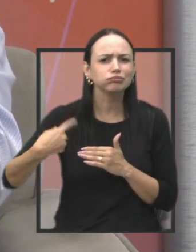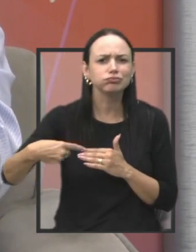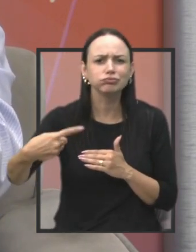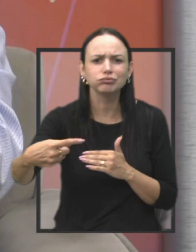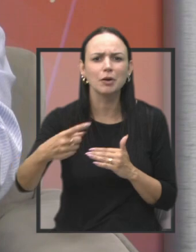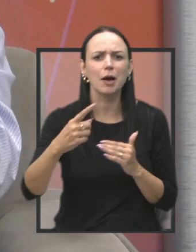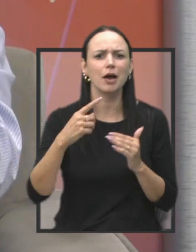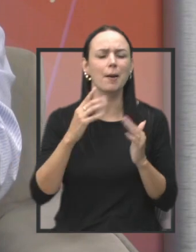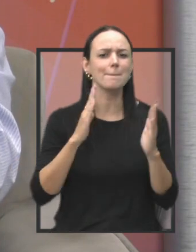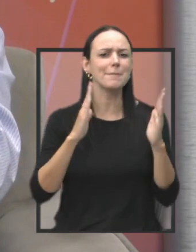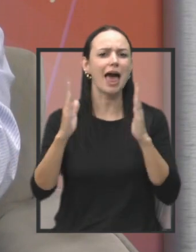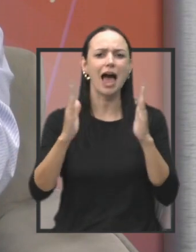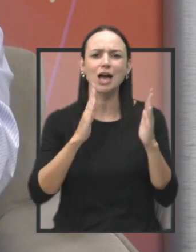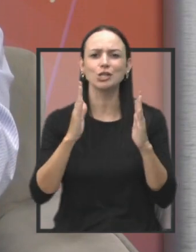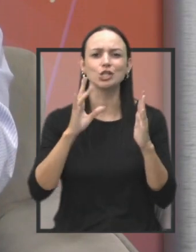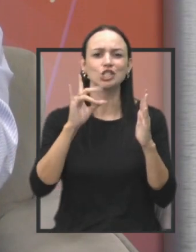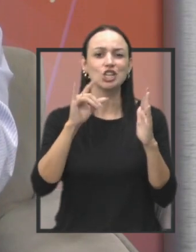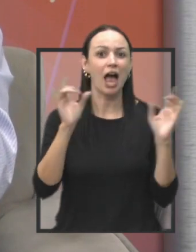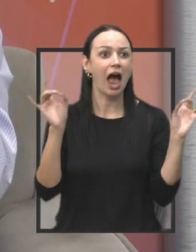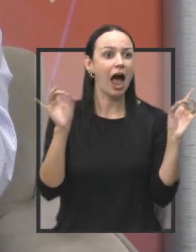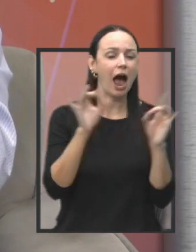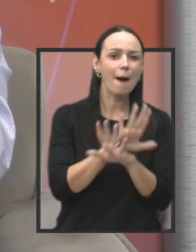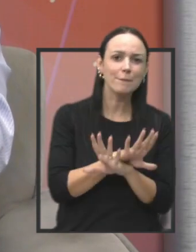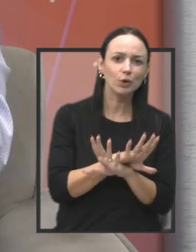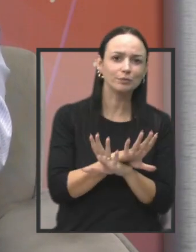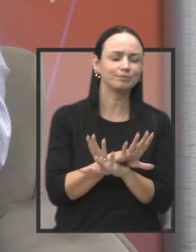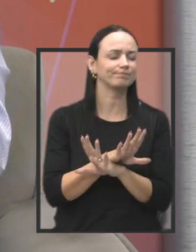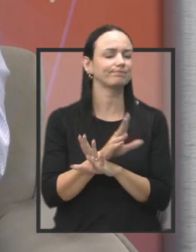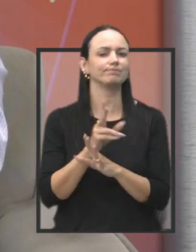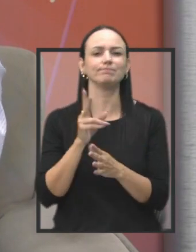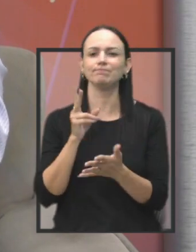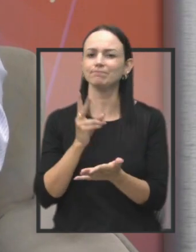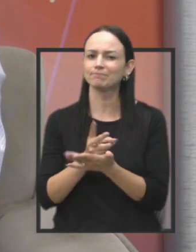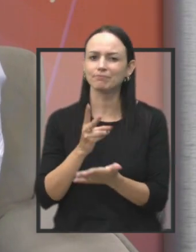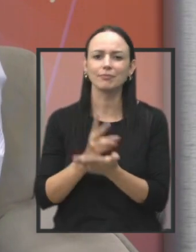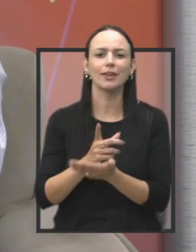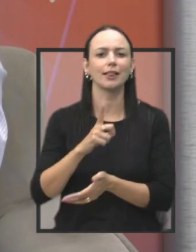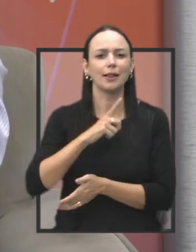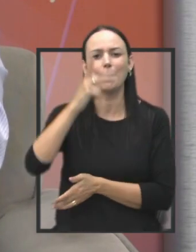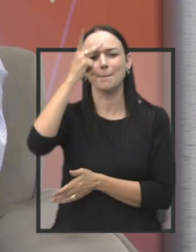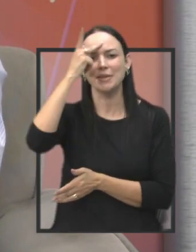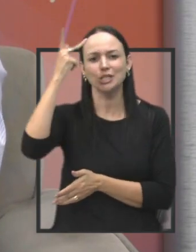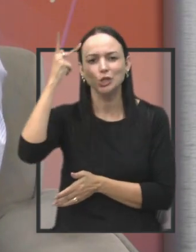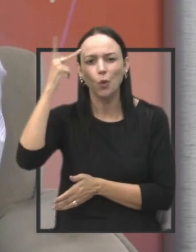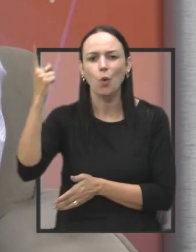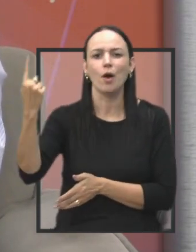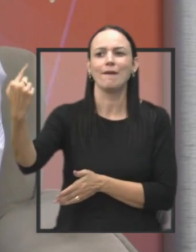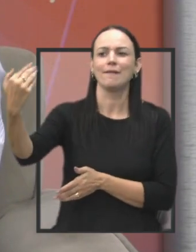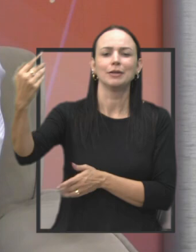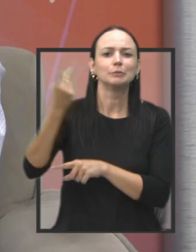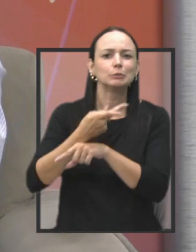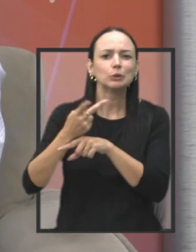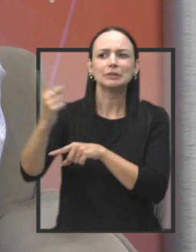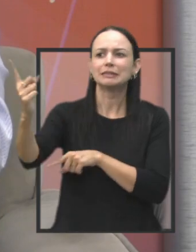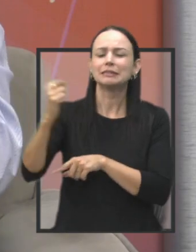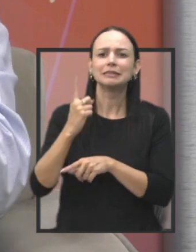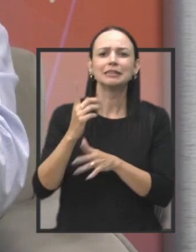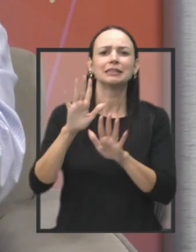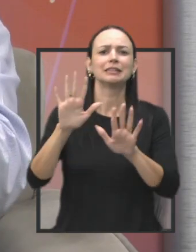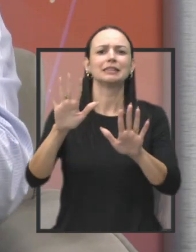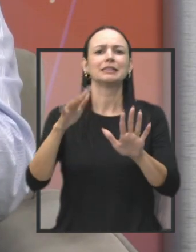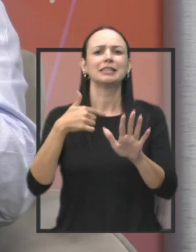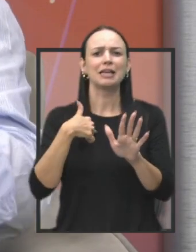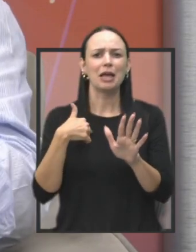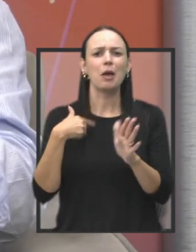de entrega, existe, assim, recorrente, pessoas que nos procuram para dizer que, olha, eu